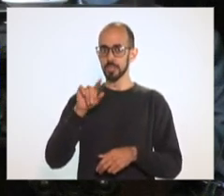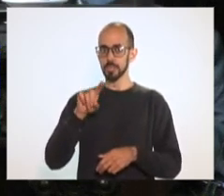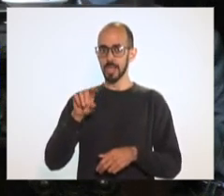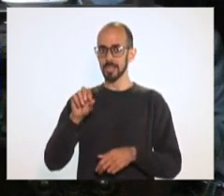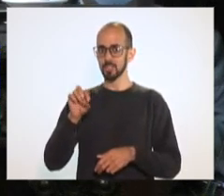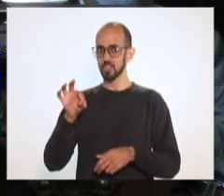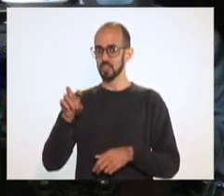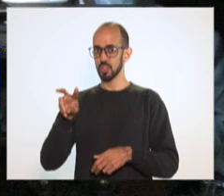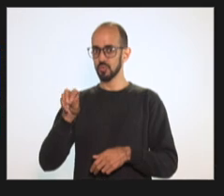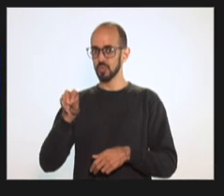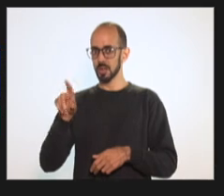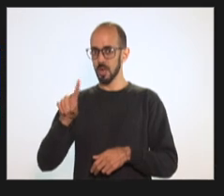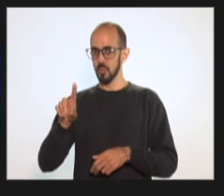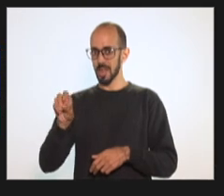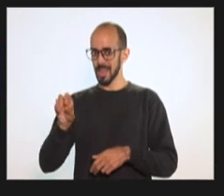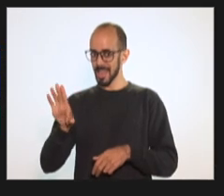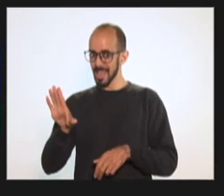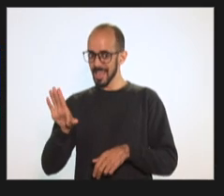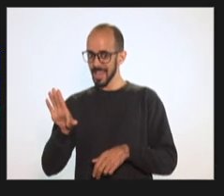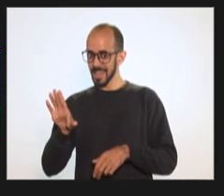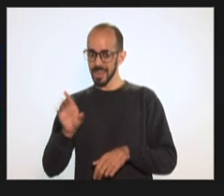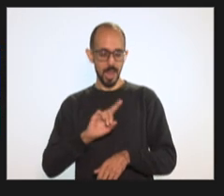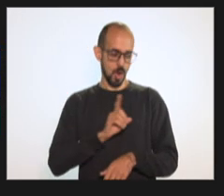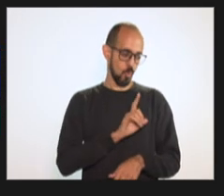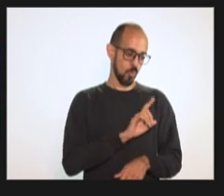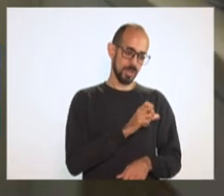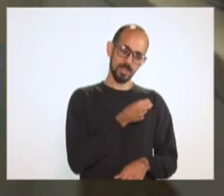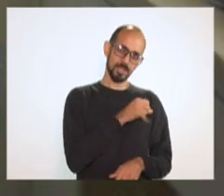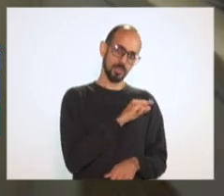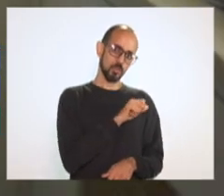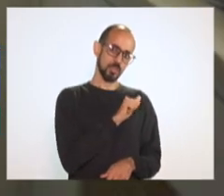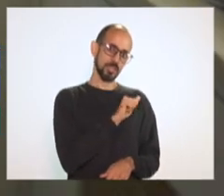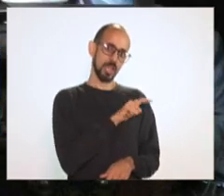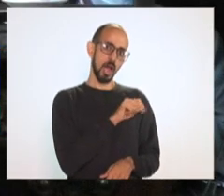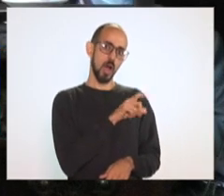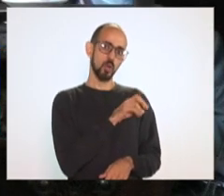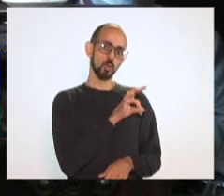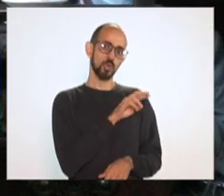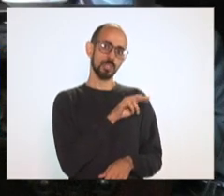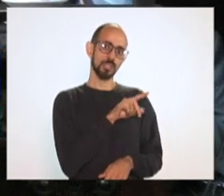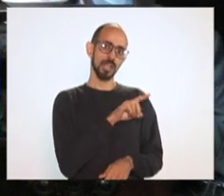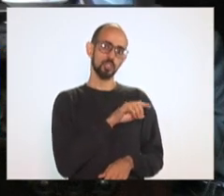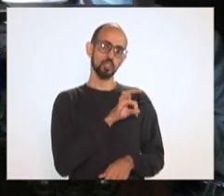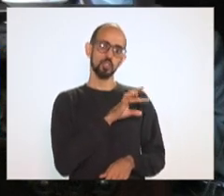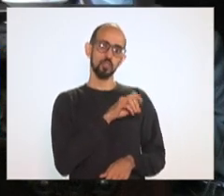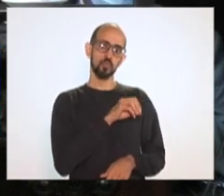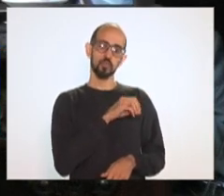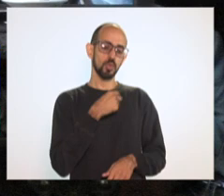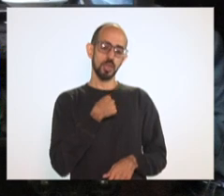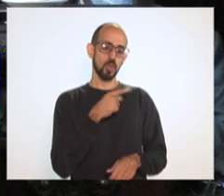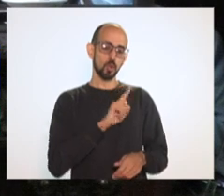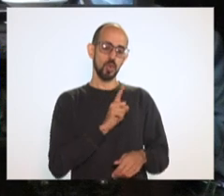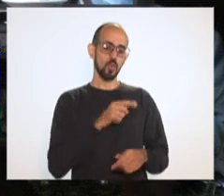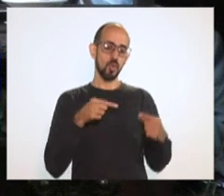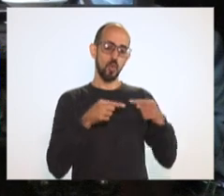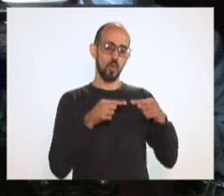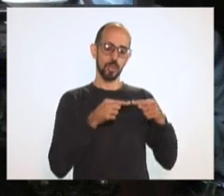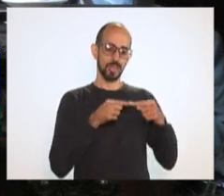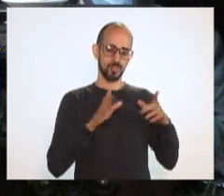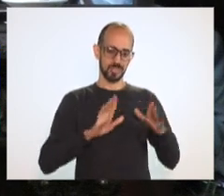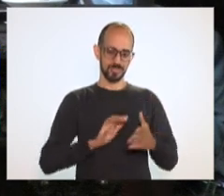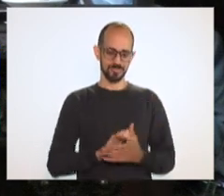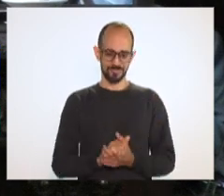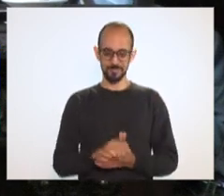Presidente, se fosse autorizativo, eu estaria votando contrário, senhor presidente. Obrigado, porque se não, eu não concedo coautoria a ele.